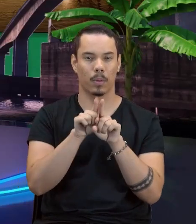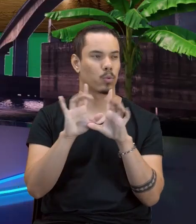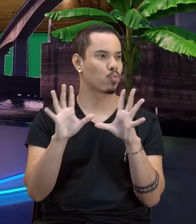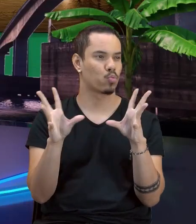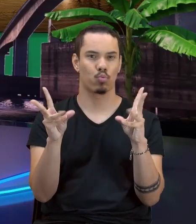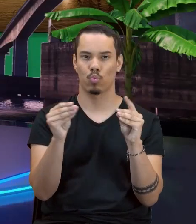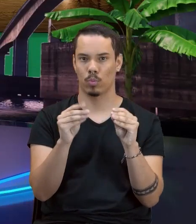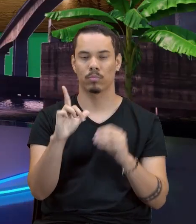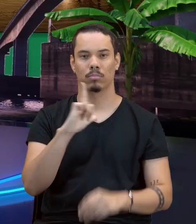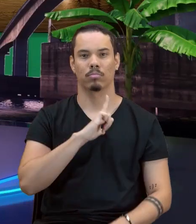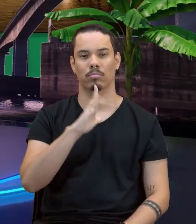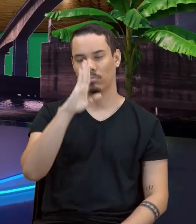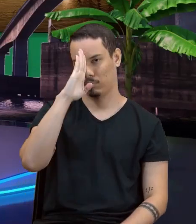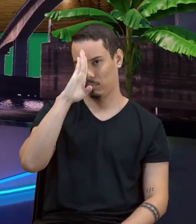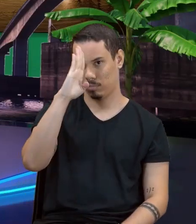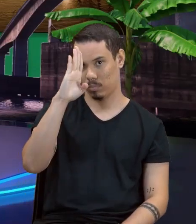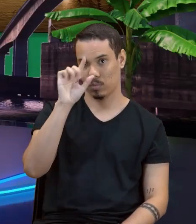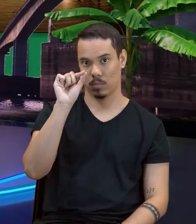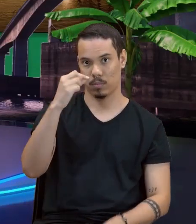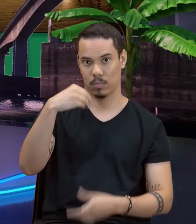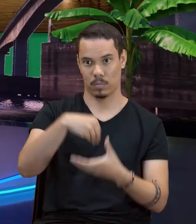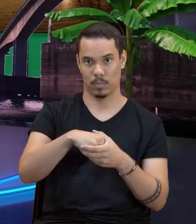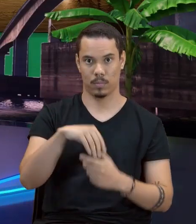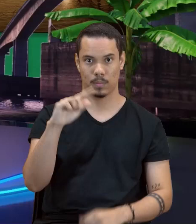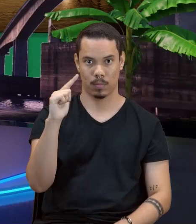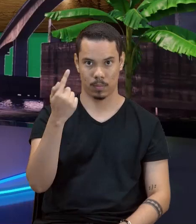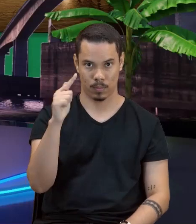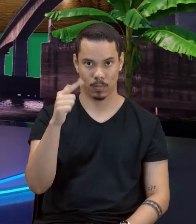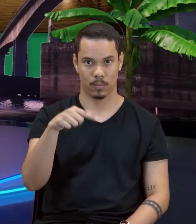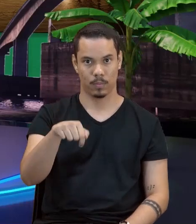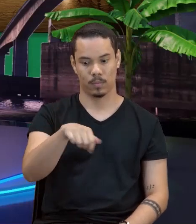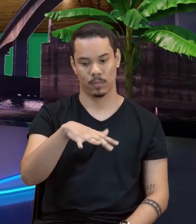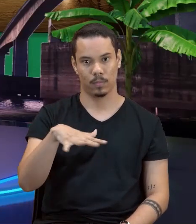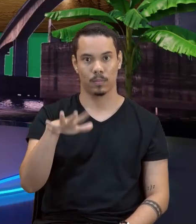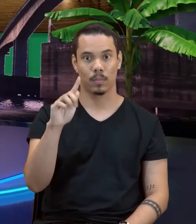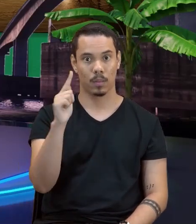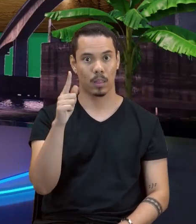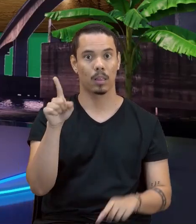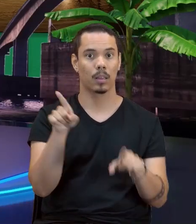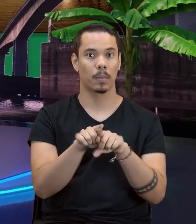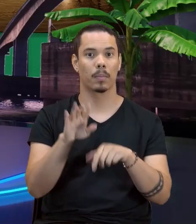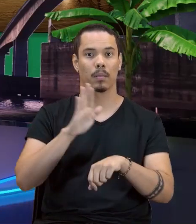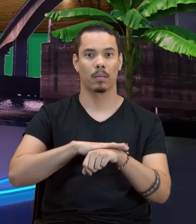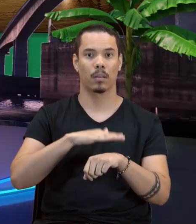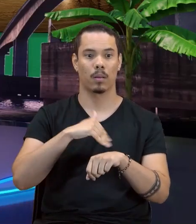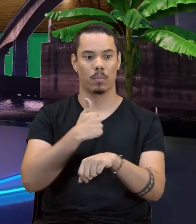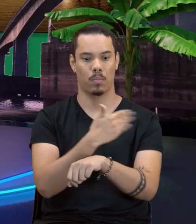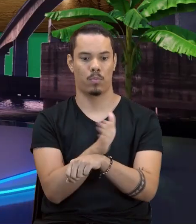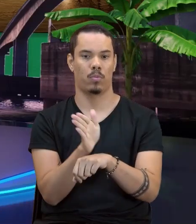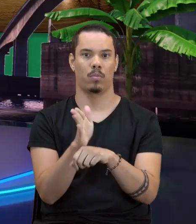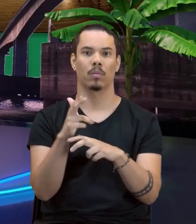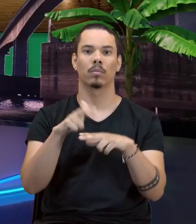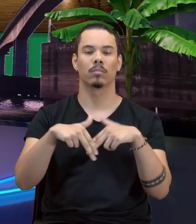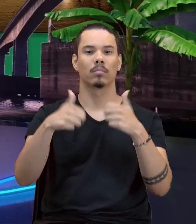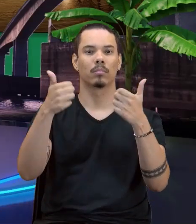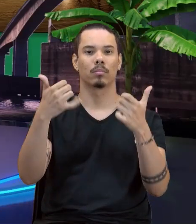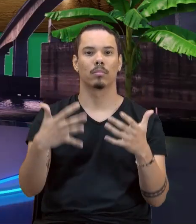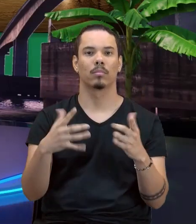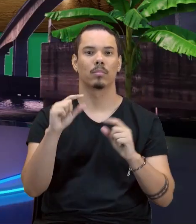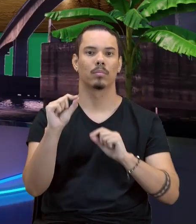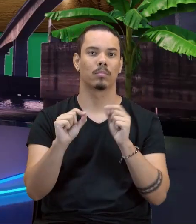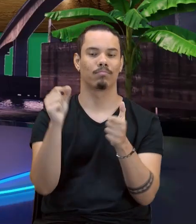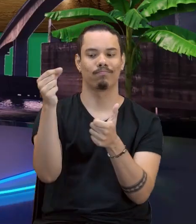como premissa, dentro da geografia, o espaço geográfico, mas também o tempo. Então, a gente falou de coisas, você falou de